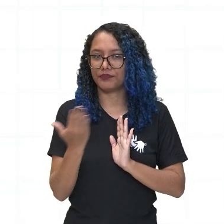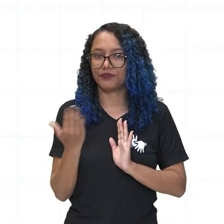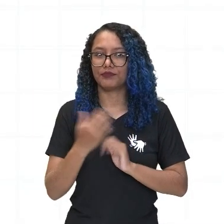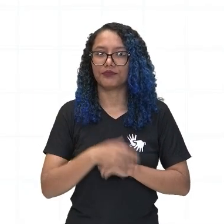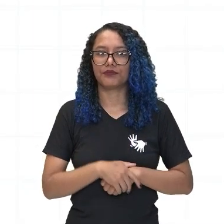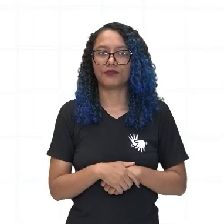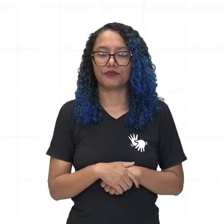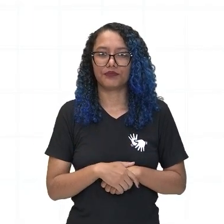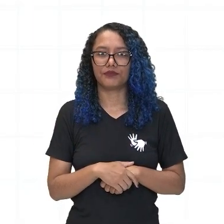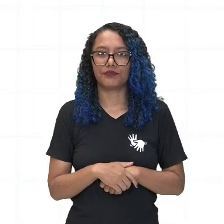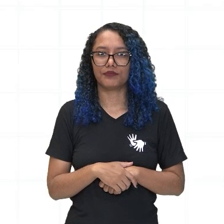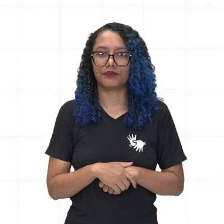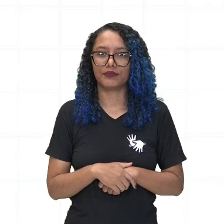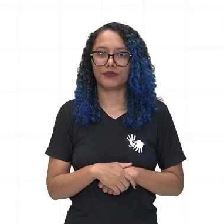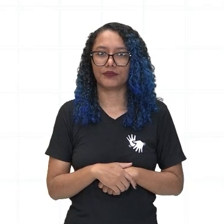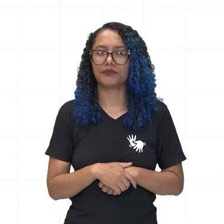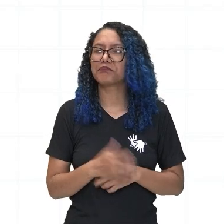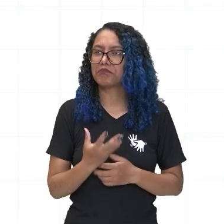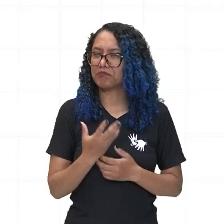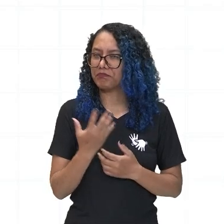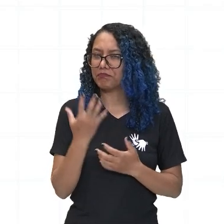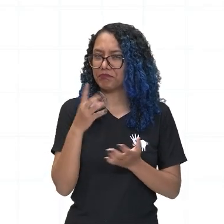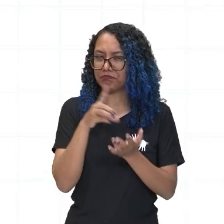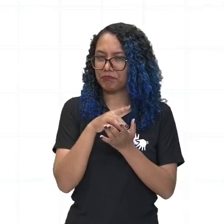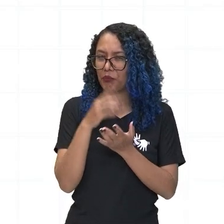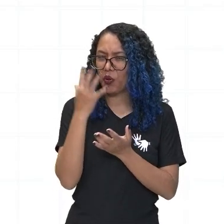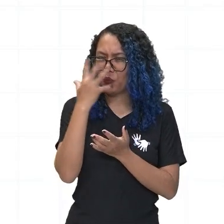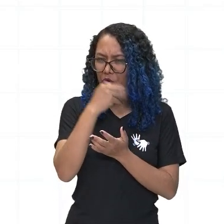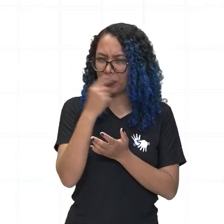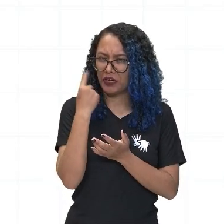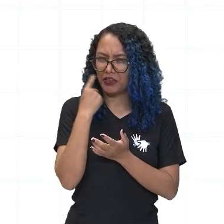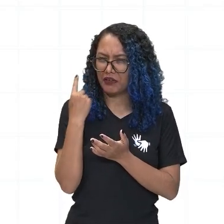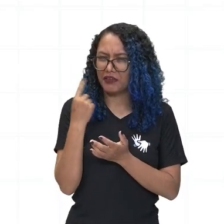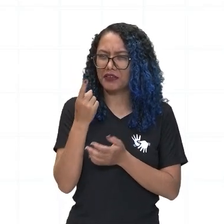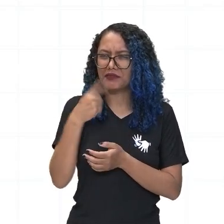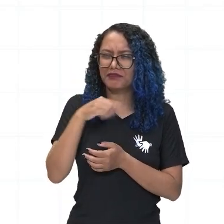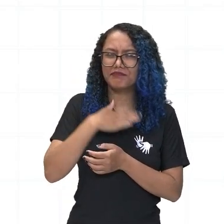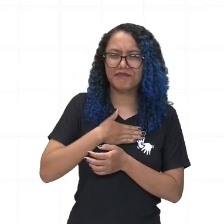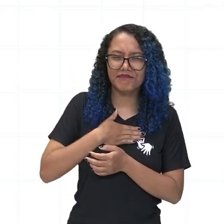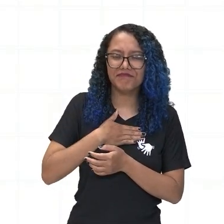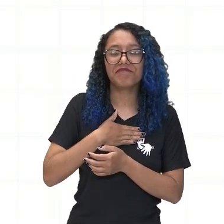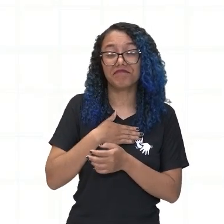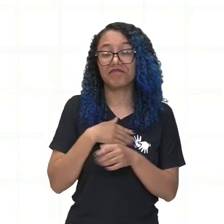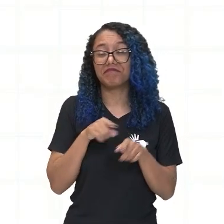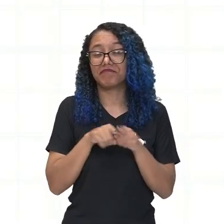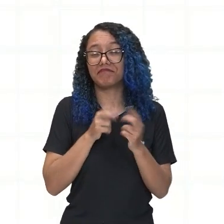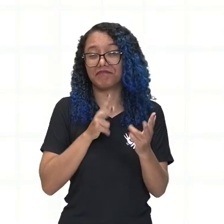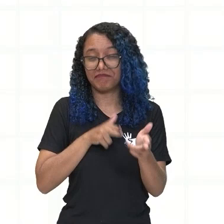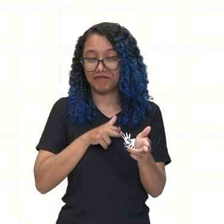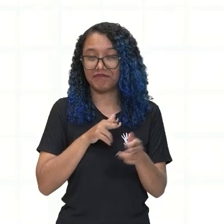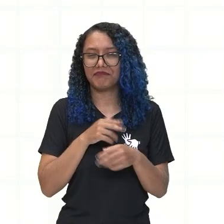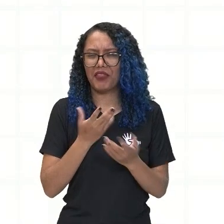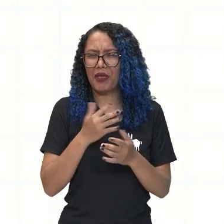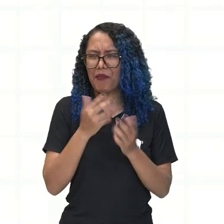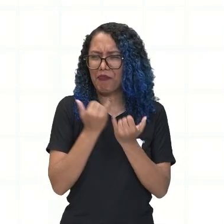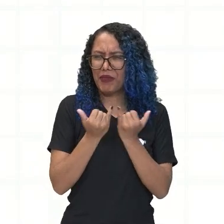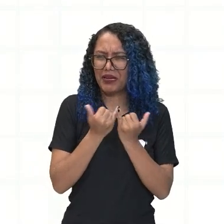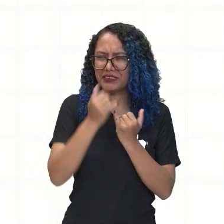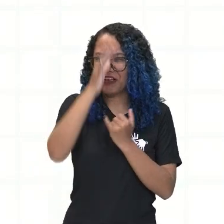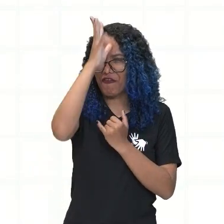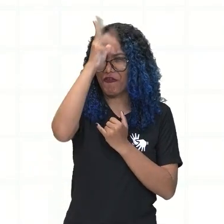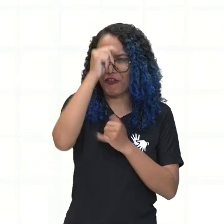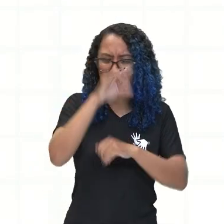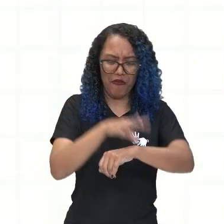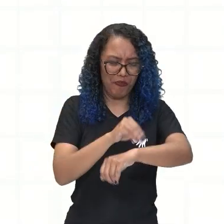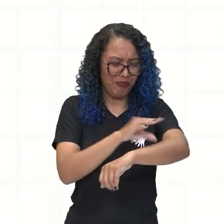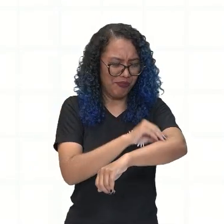do Terror. Olha só como ela é bonitinha. Vocês gostaram? Também gostei, né? Parece um frango, não parece um frango depenado? Parece,